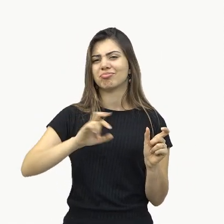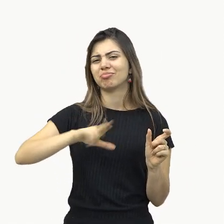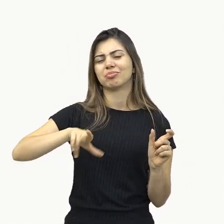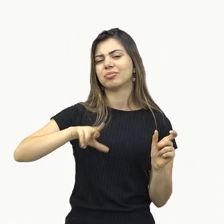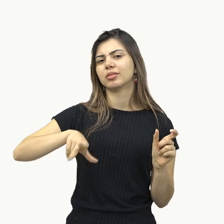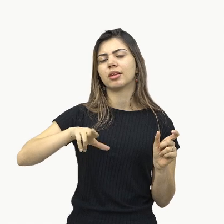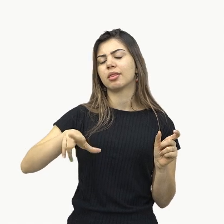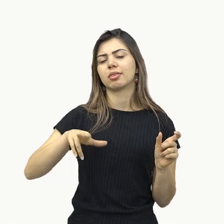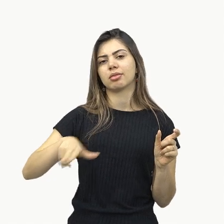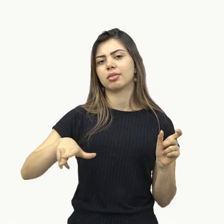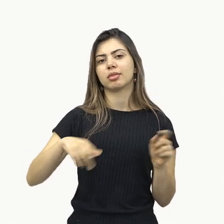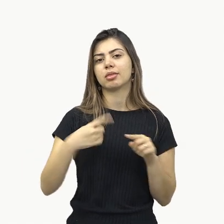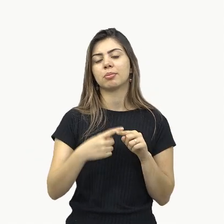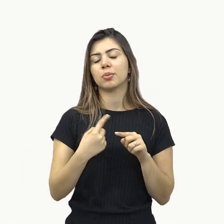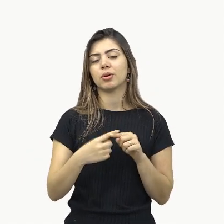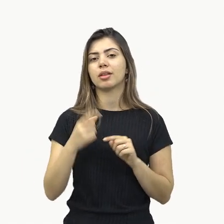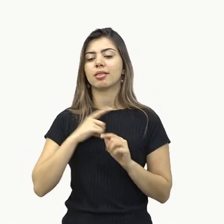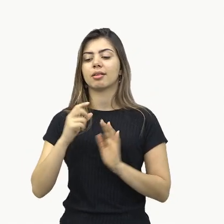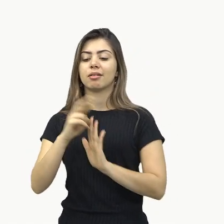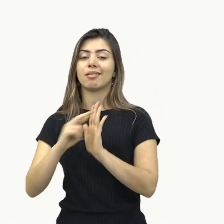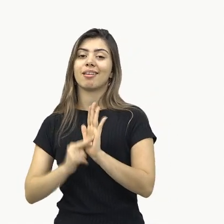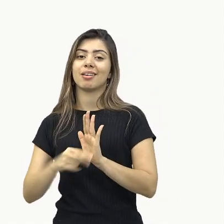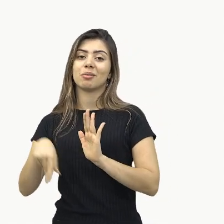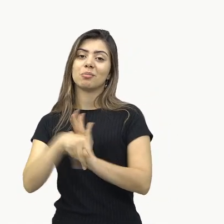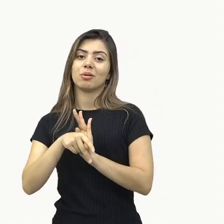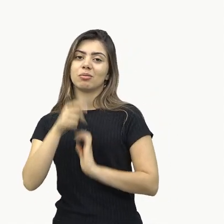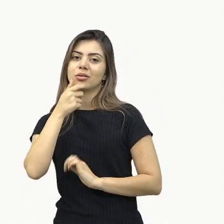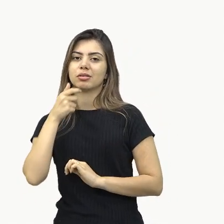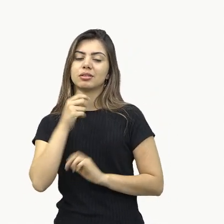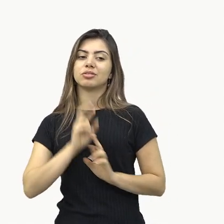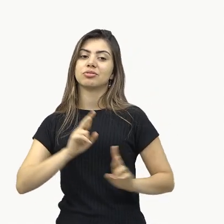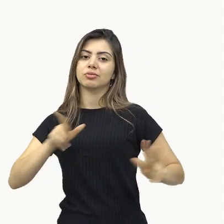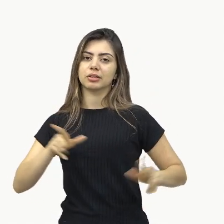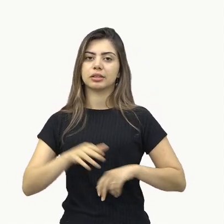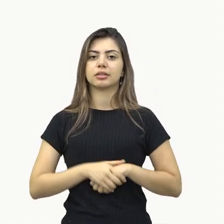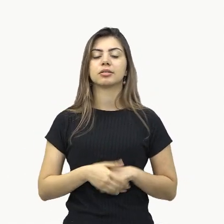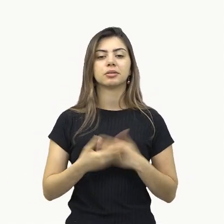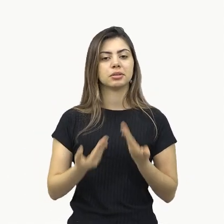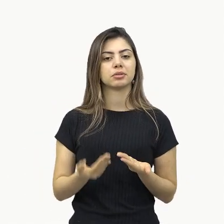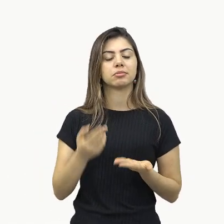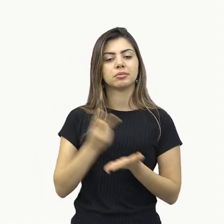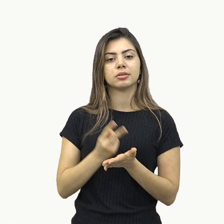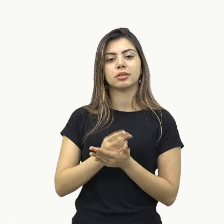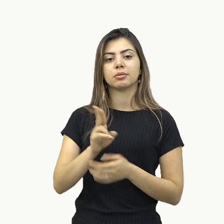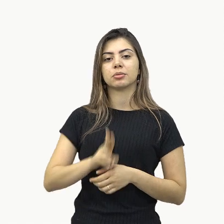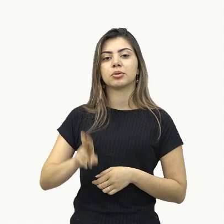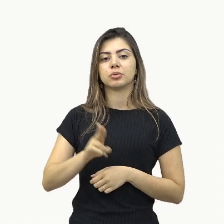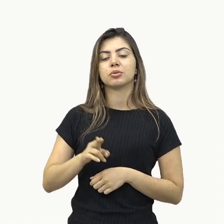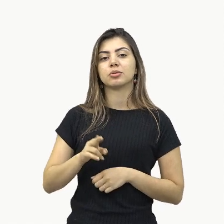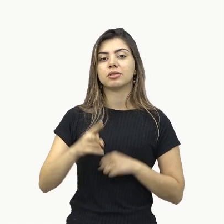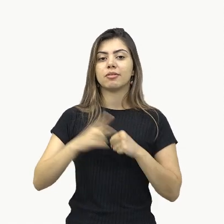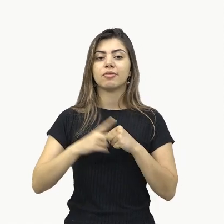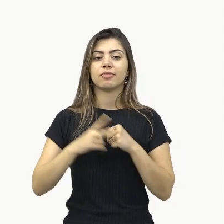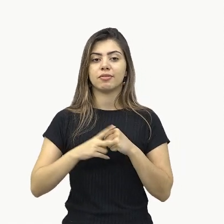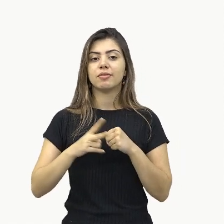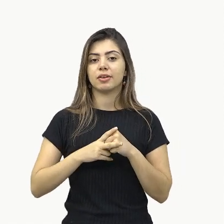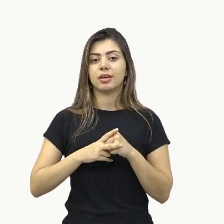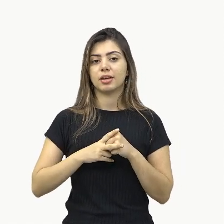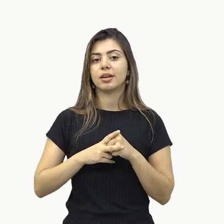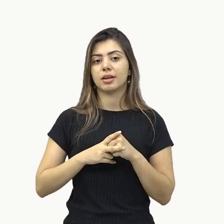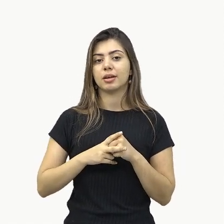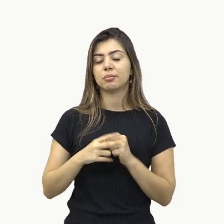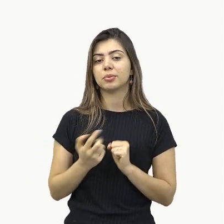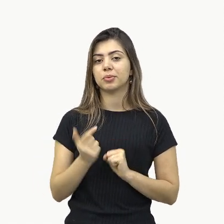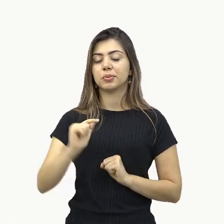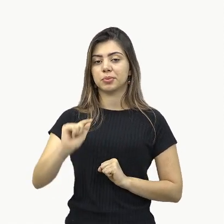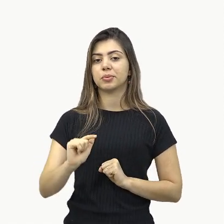né, do inglês para o português, a gente acaba utilizando have. Mas não, eu vou sempre responder com o verbo to be. I am, eu tenho tantos